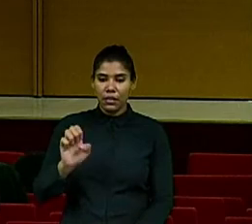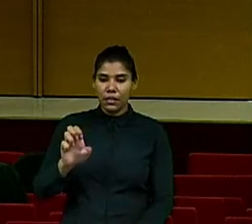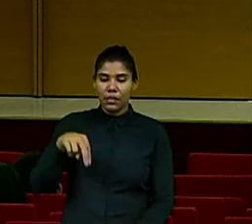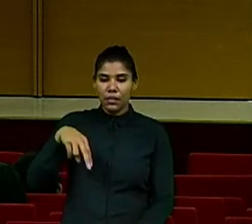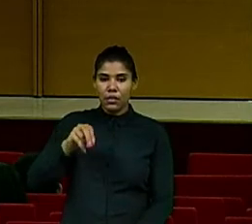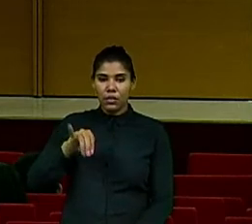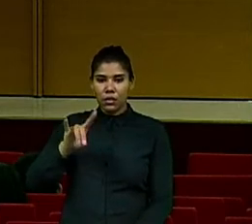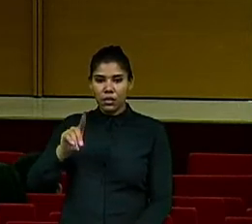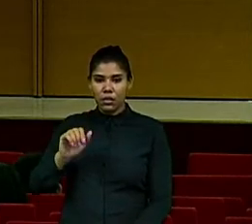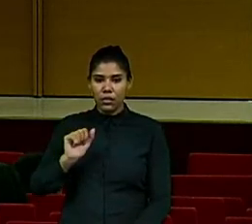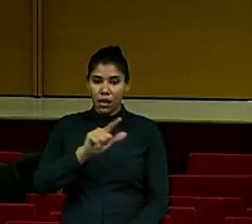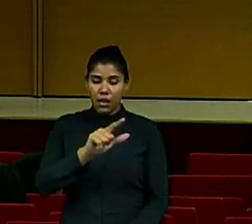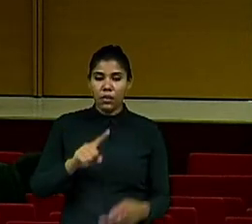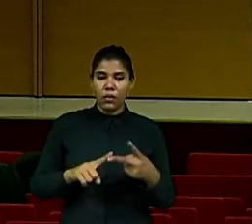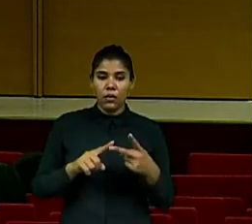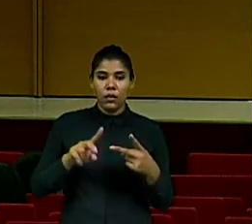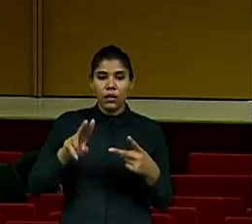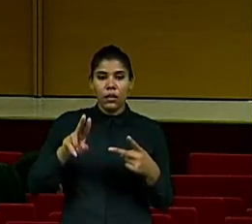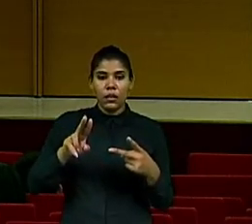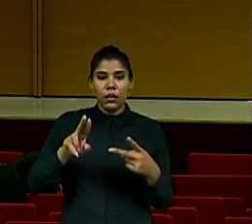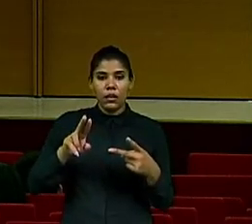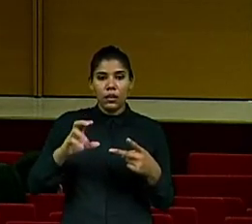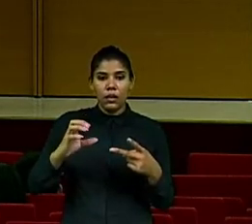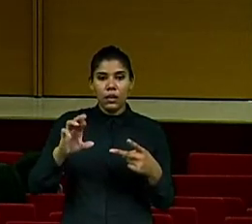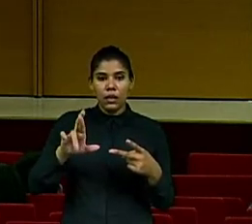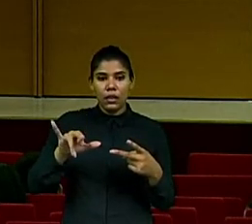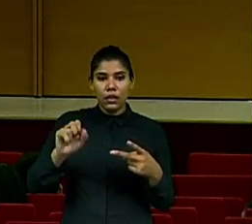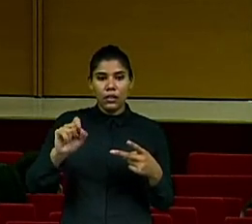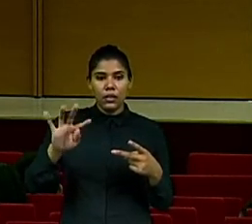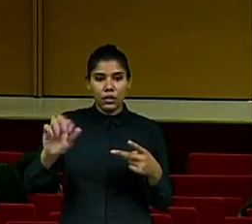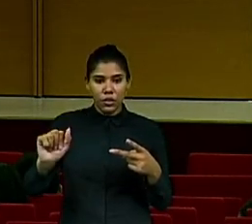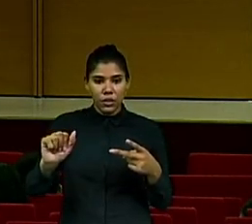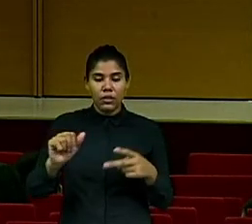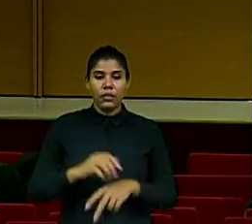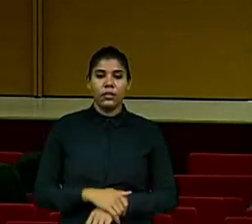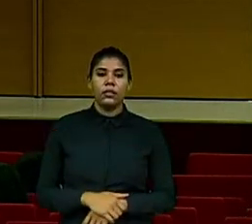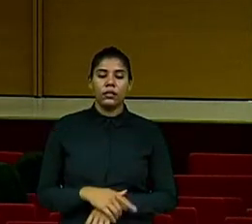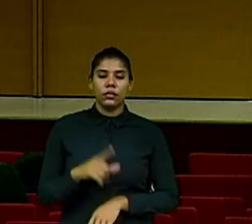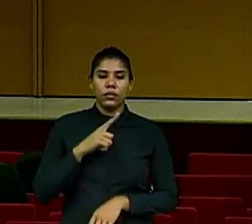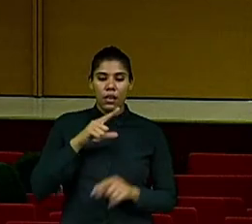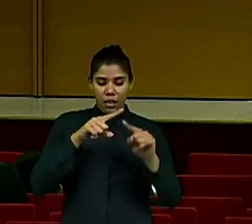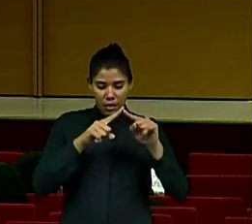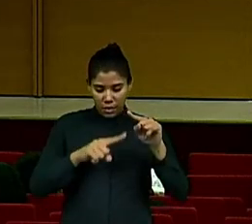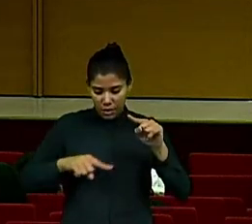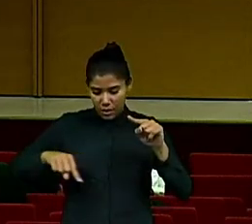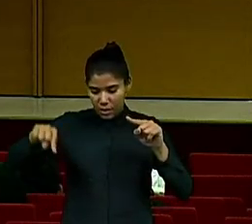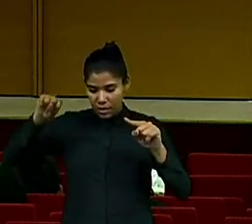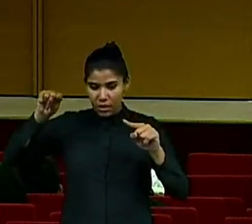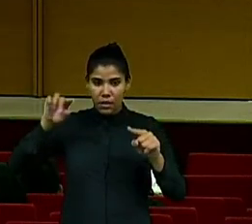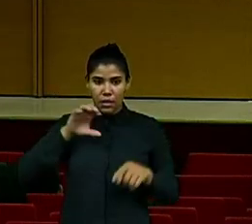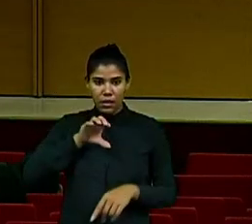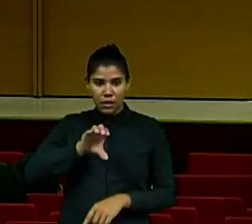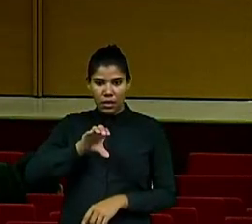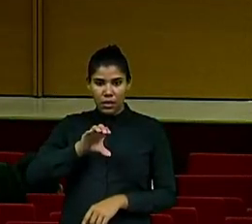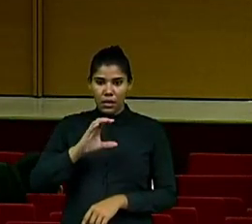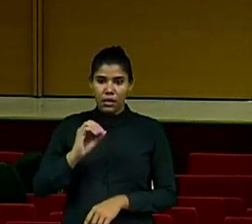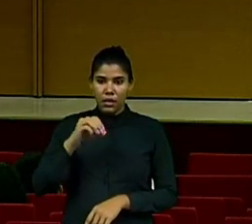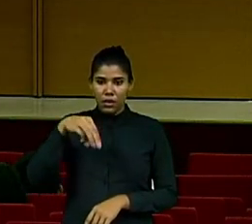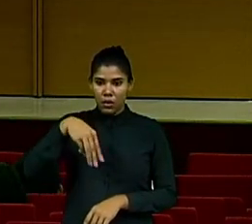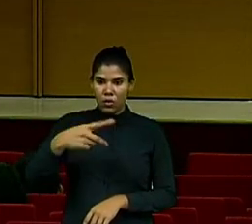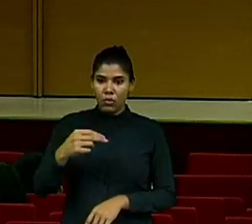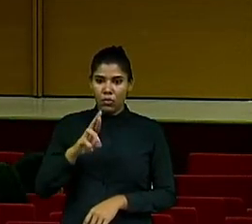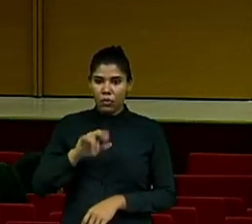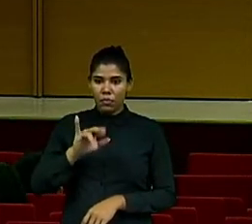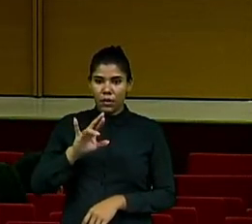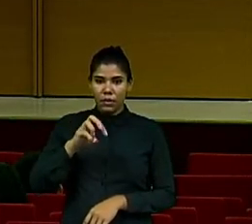o vale e esse espaço aqui nós chamamos de comprimento de